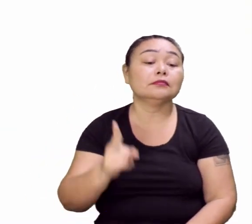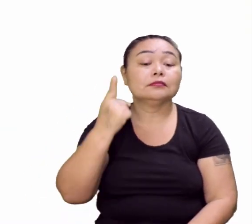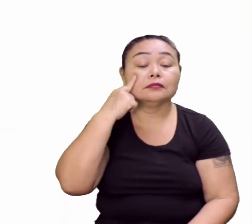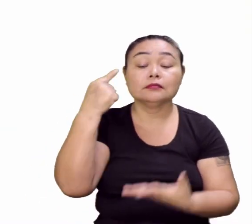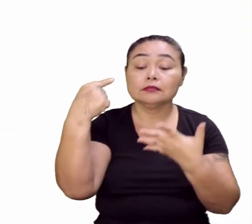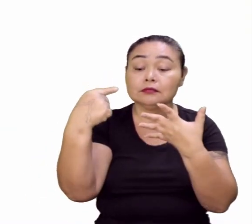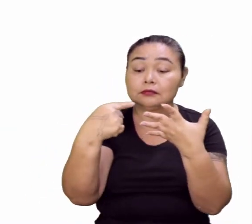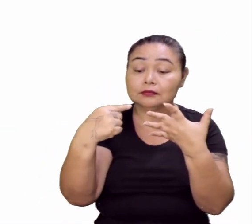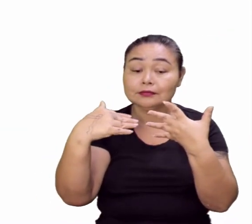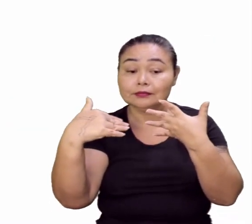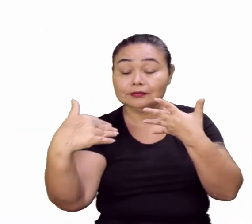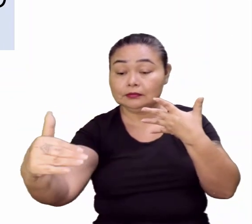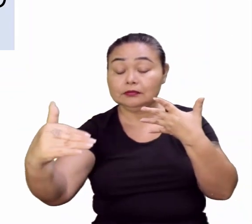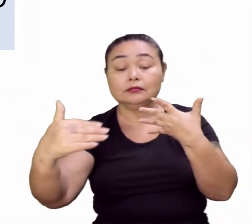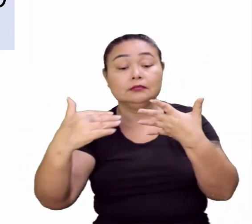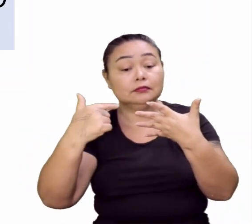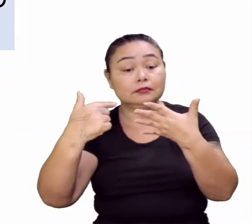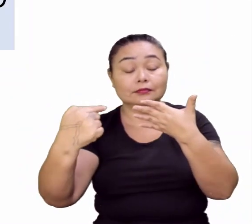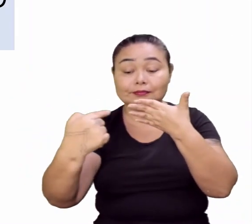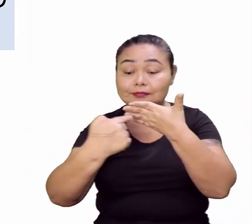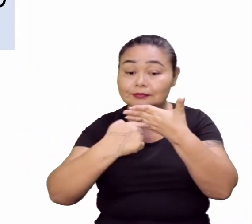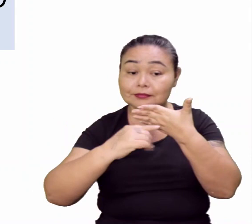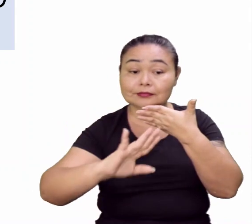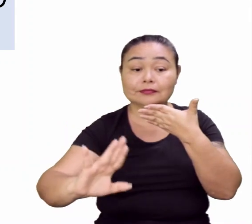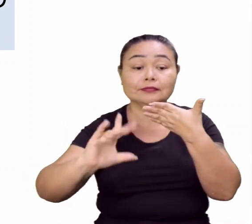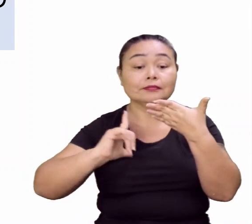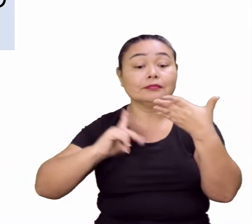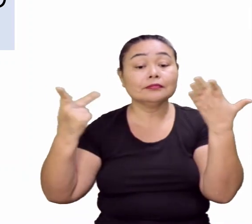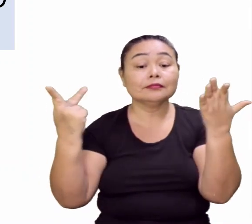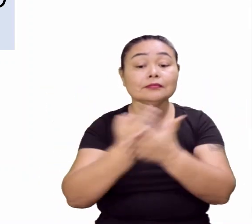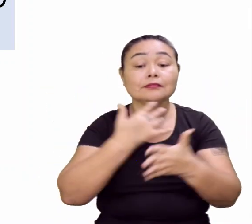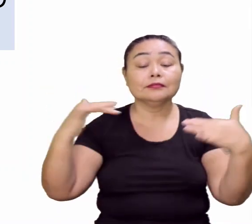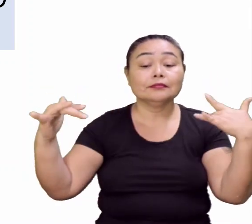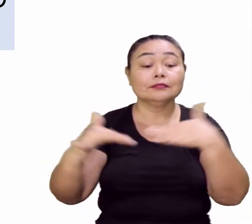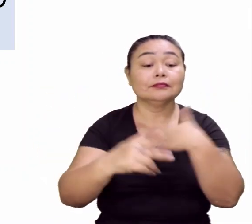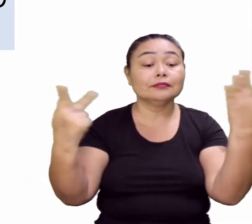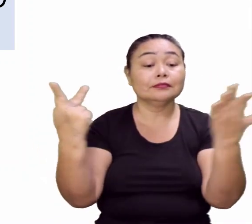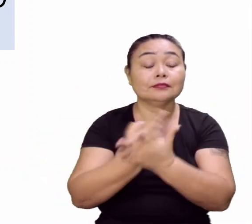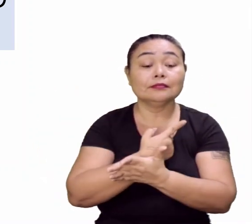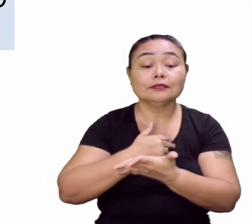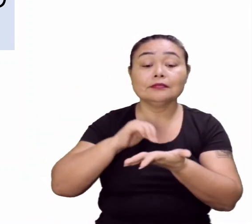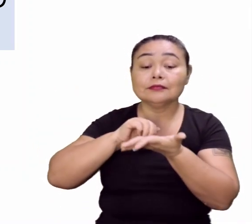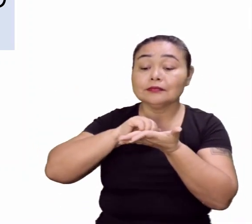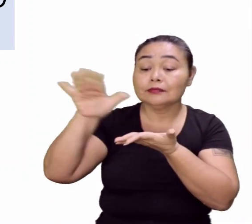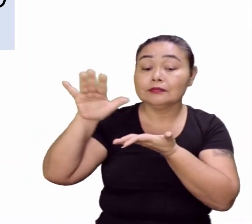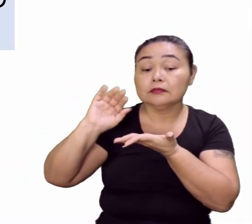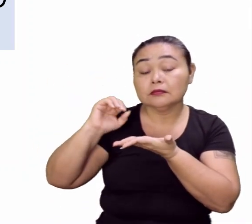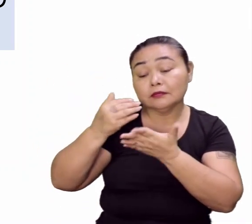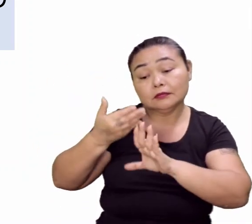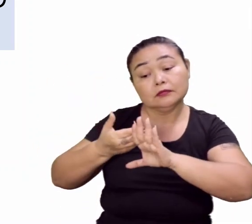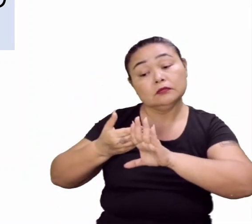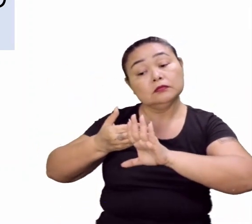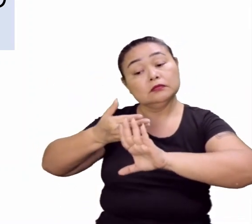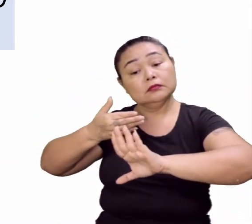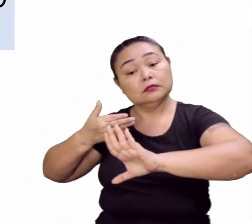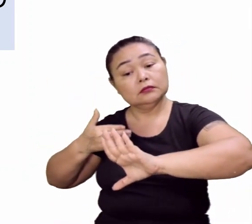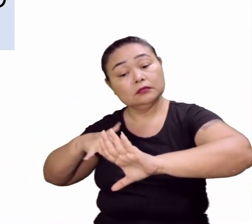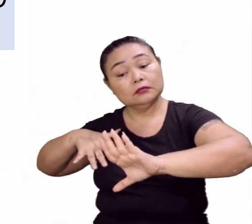aí repulsivos? Ocorre quando a urbanização acontece pela expulsão